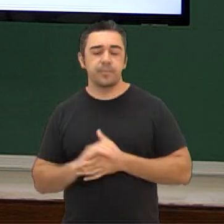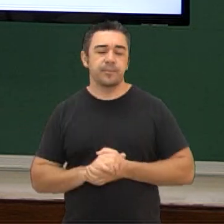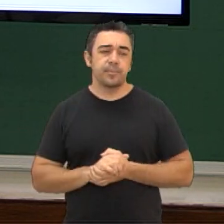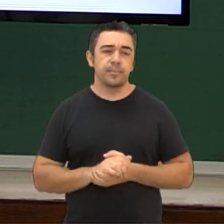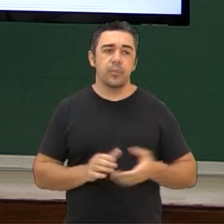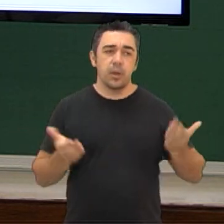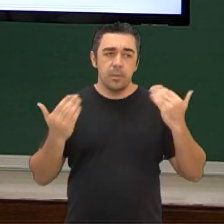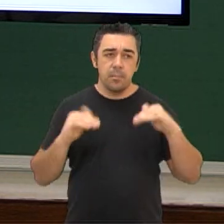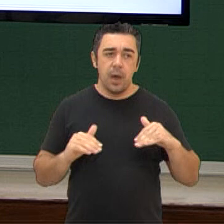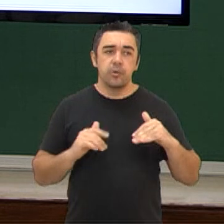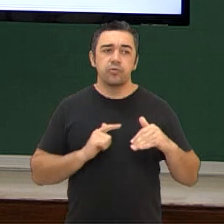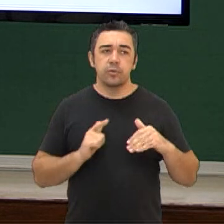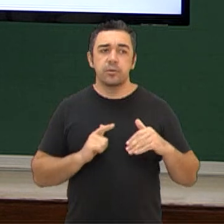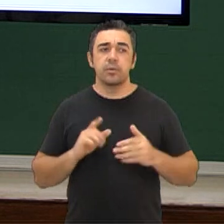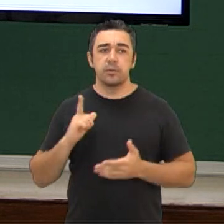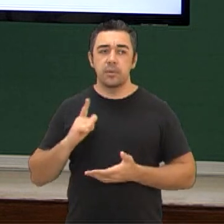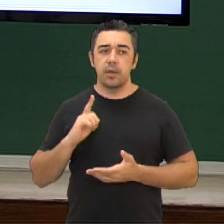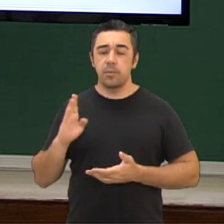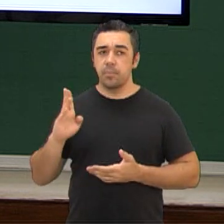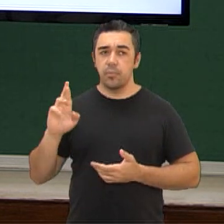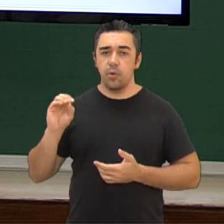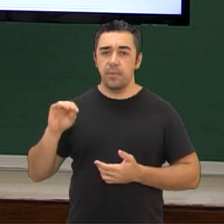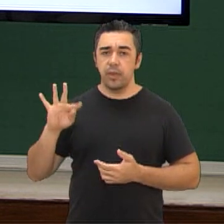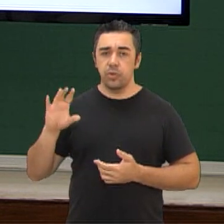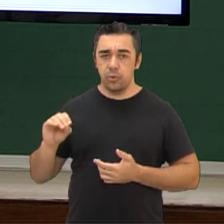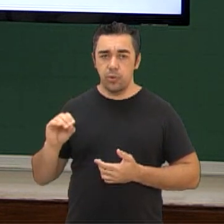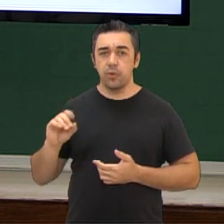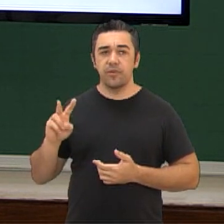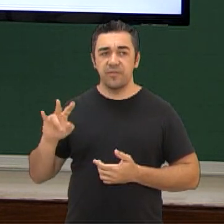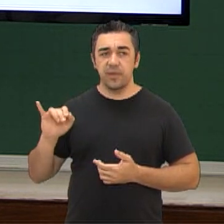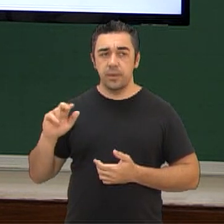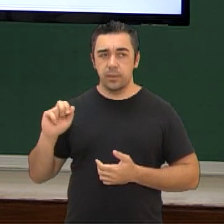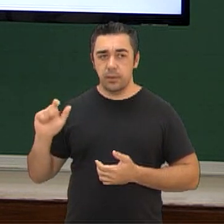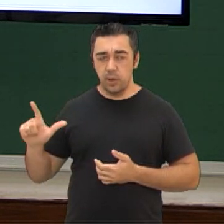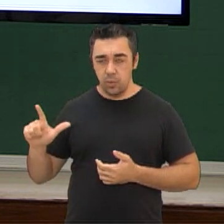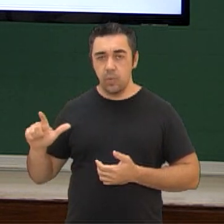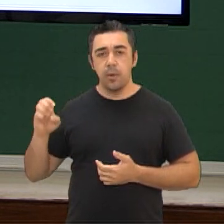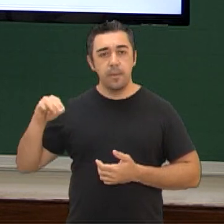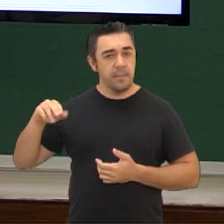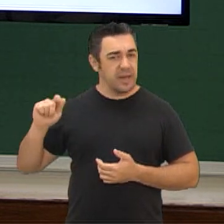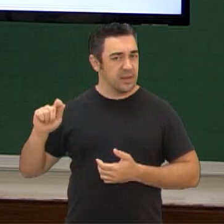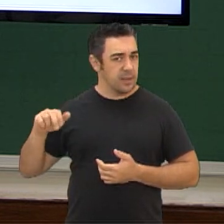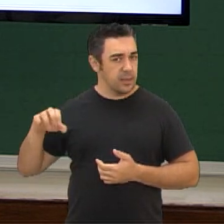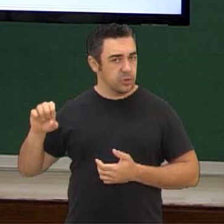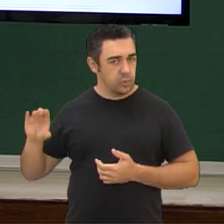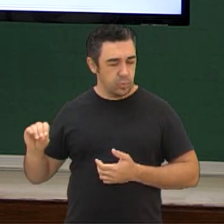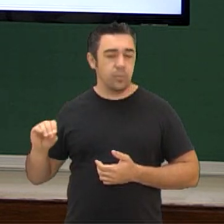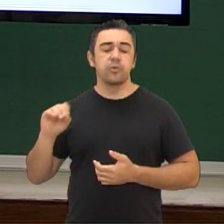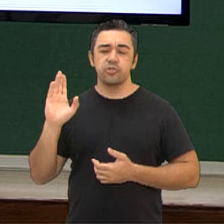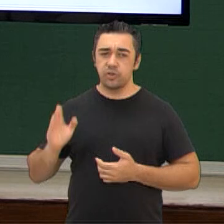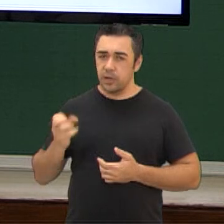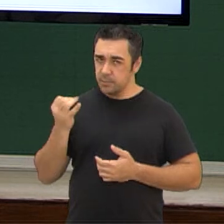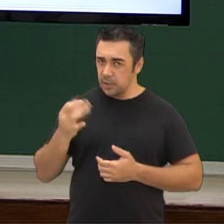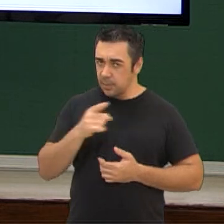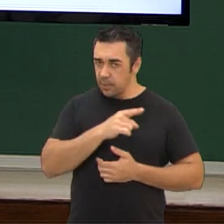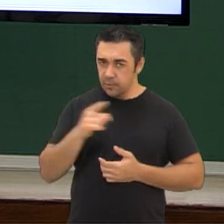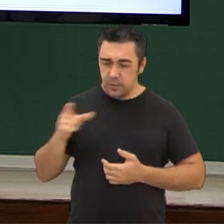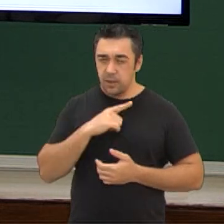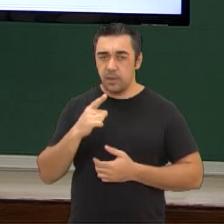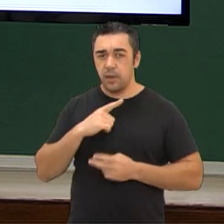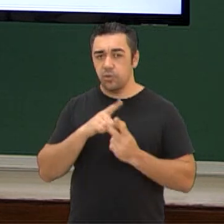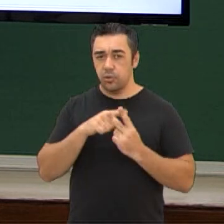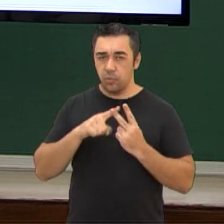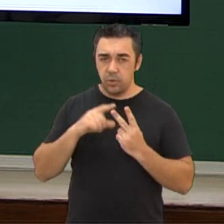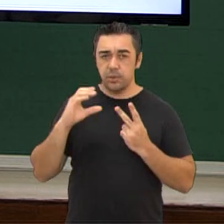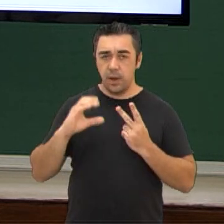Grignard. E aqui eu tenho então o brometo de vinil magnésio. Já falei para vocês, né, esse radical com 2 carbonos, com